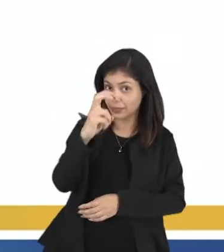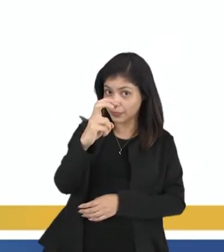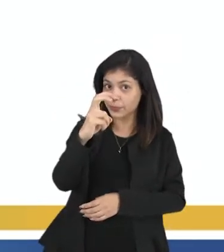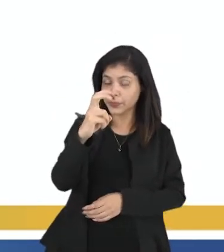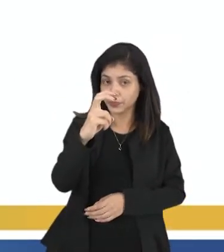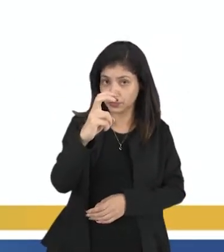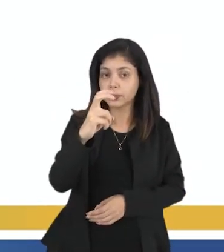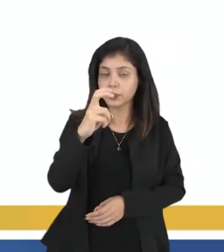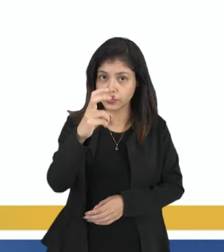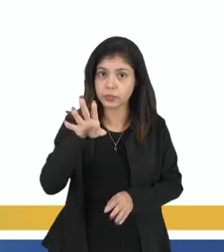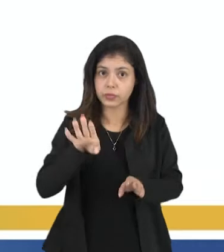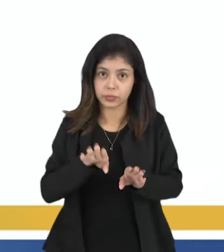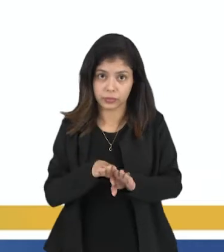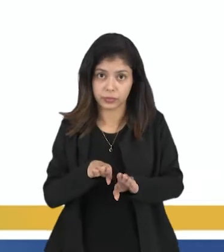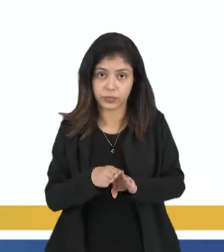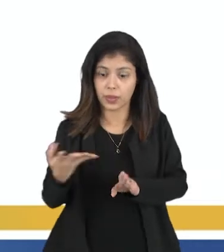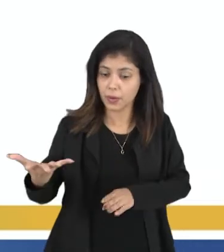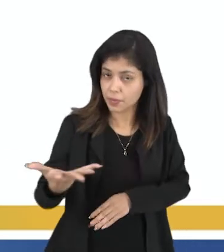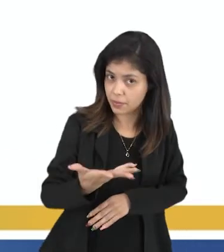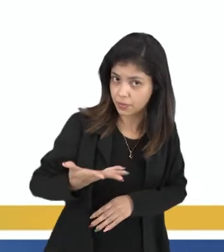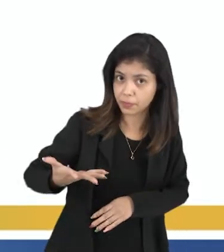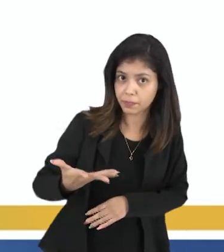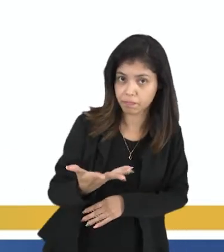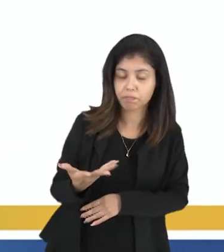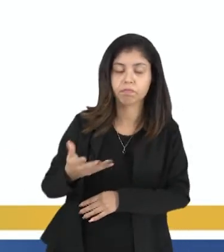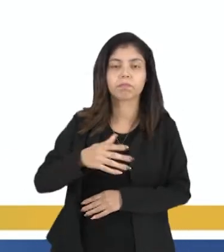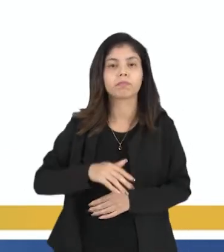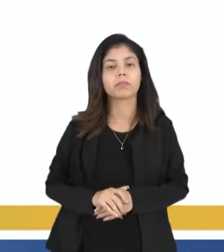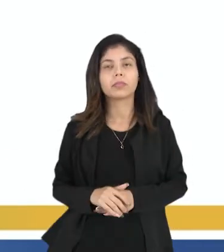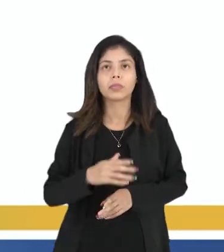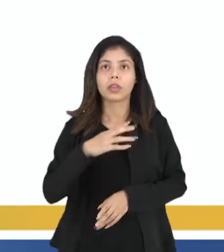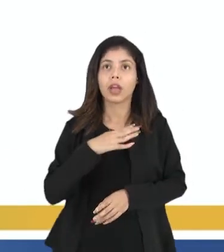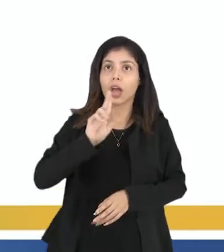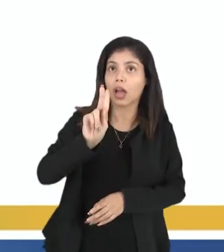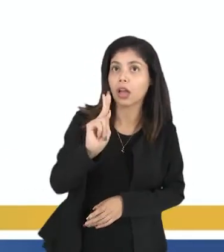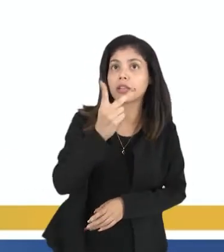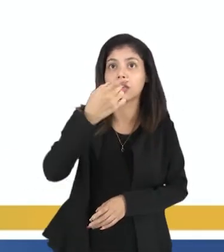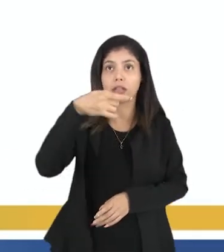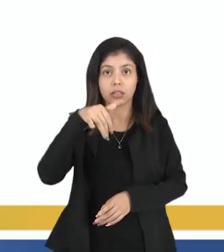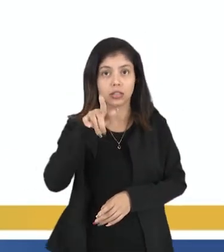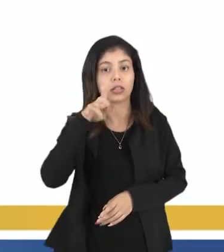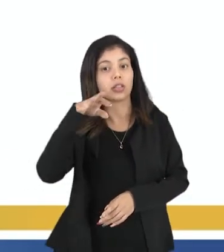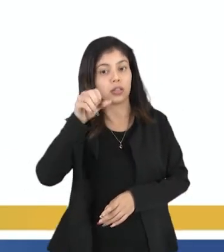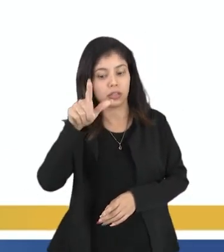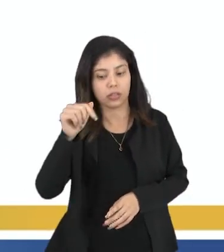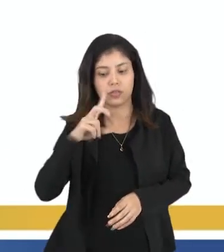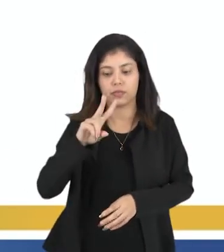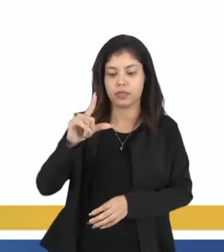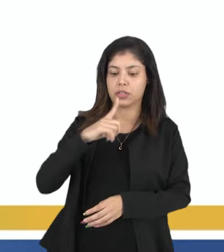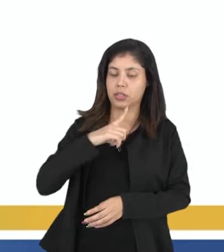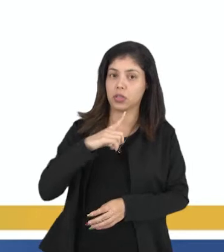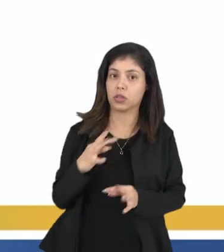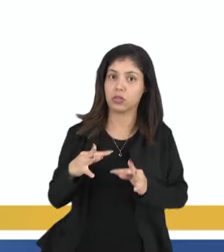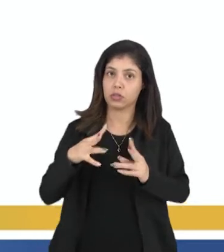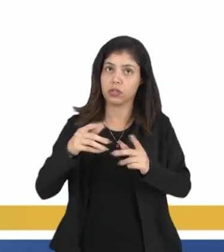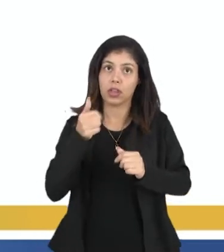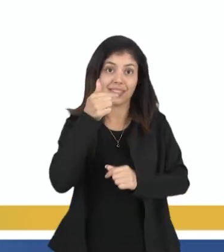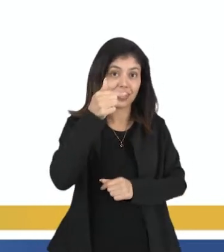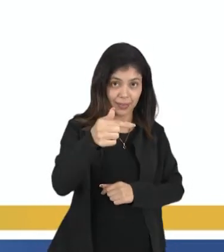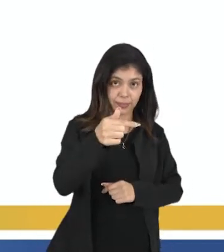faces laterais e uma Face de base e aí que os agonal ela terá aí na sua composição